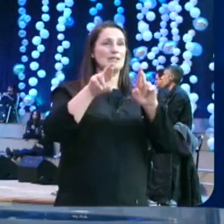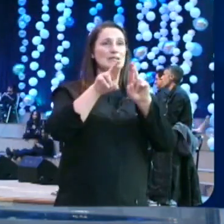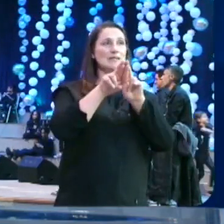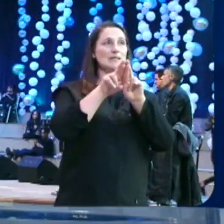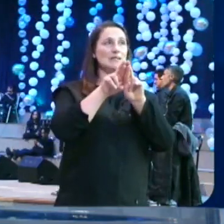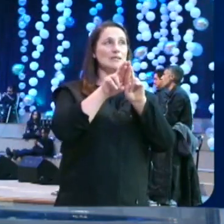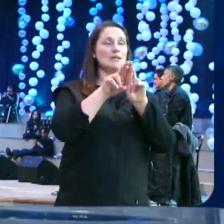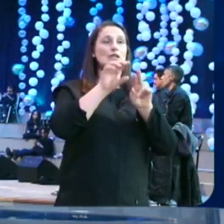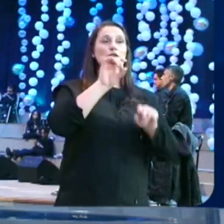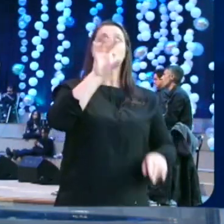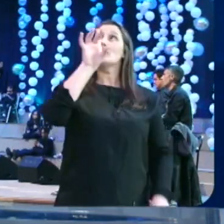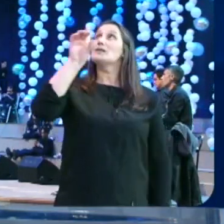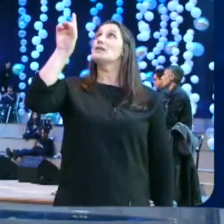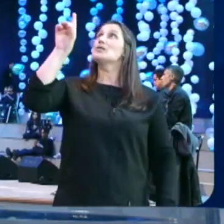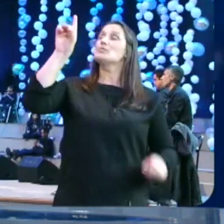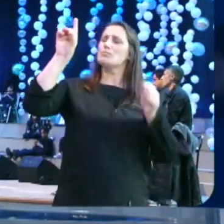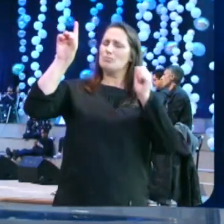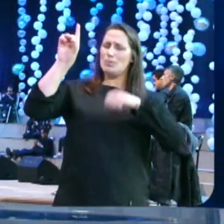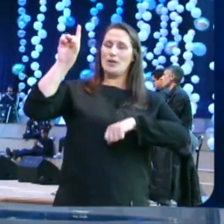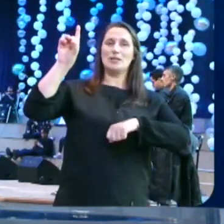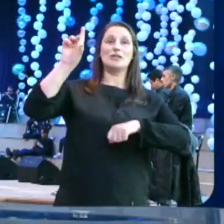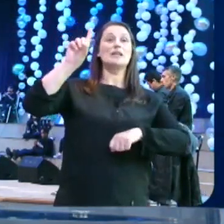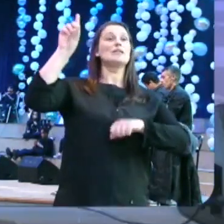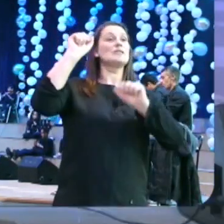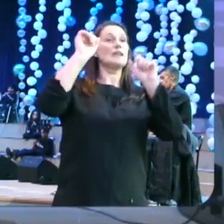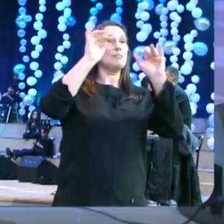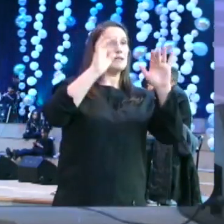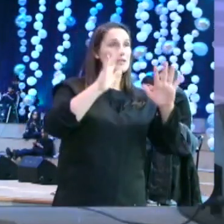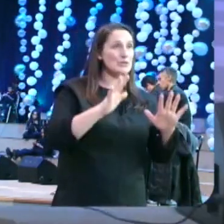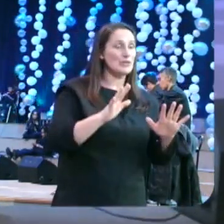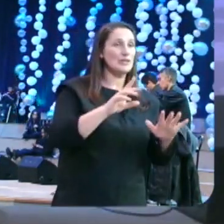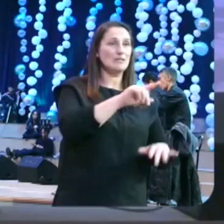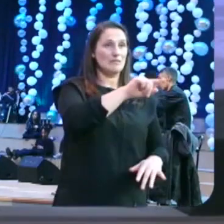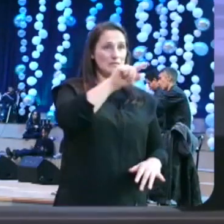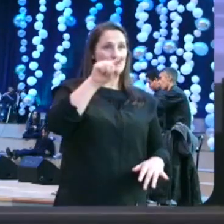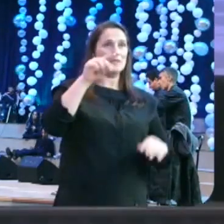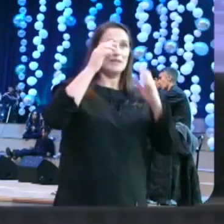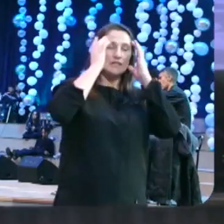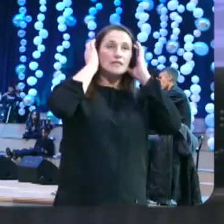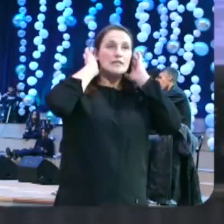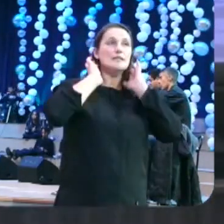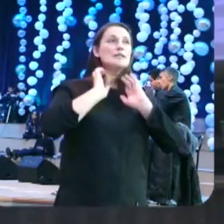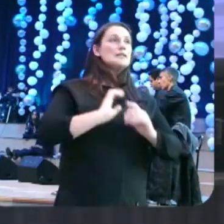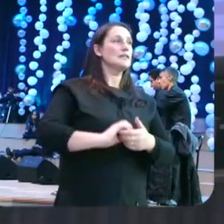que só Ele pode nos dar. Que Deus abençoe cada um de vocês.